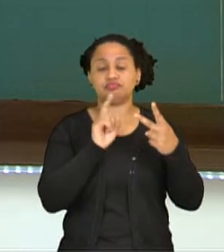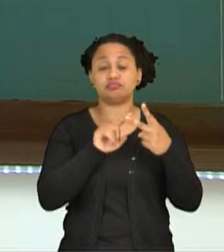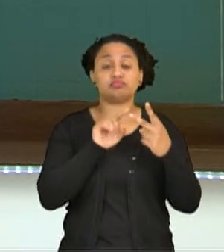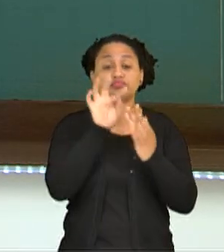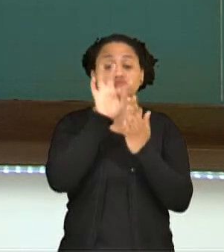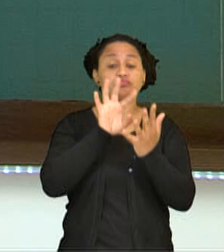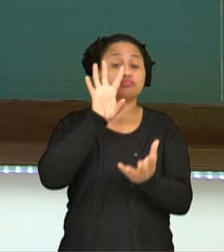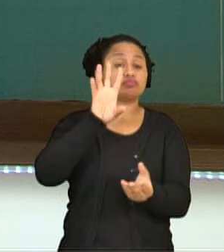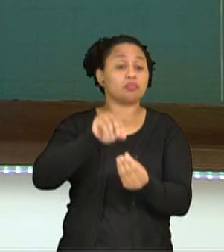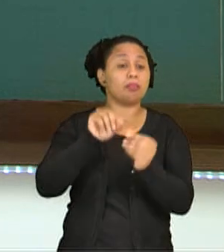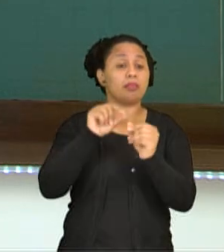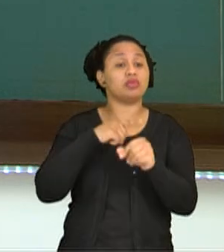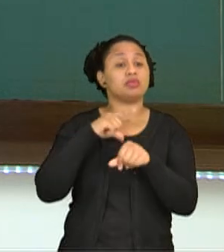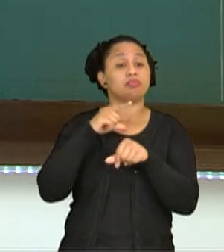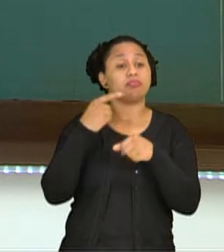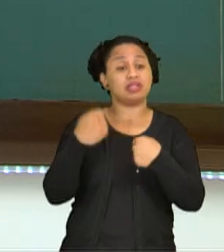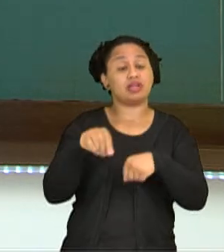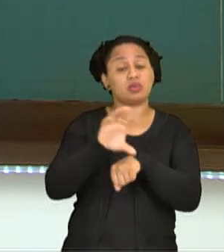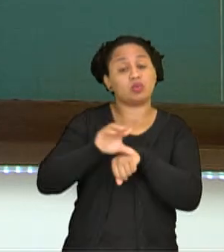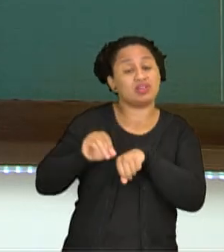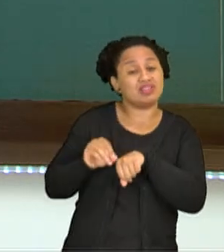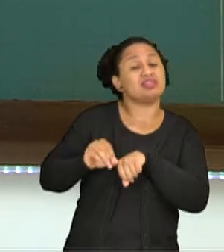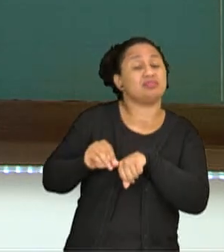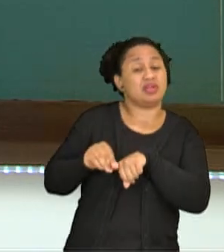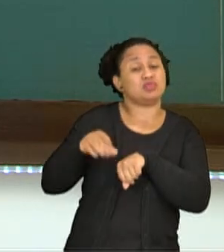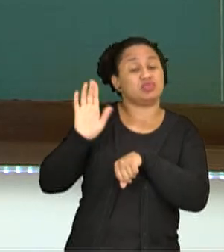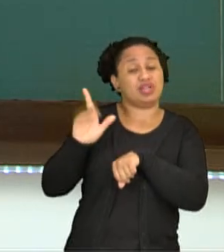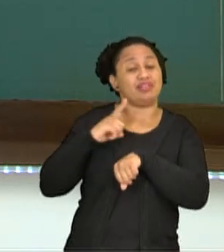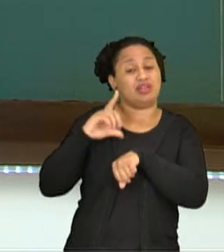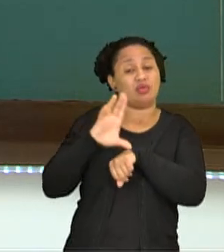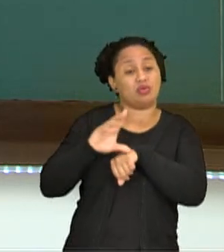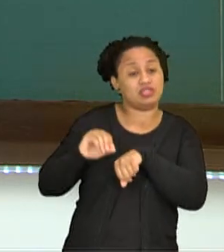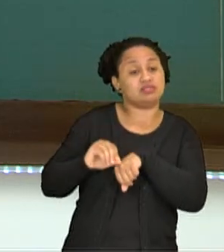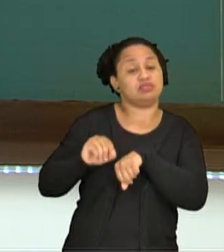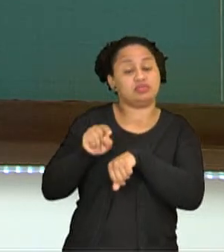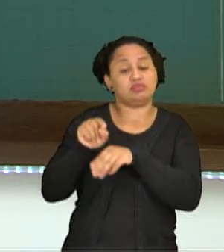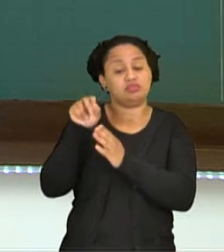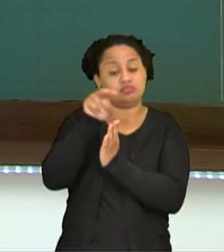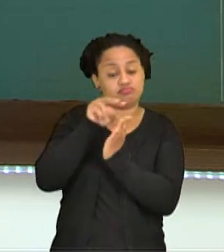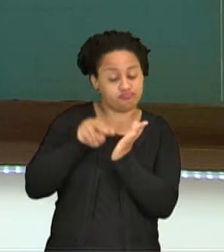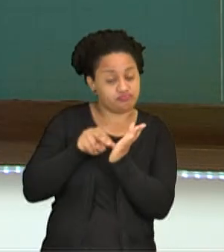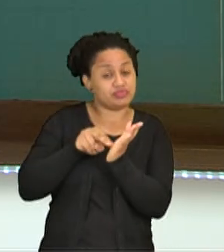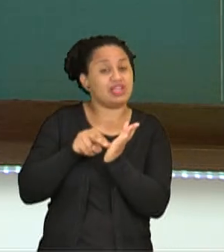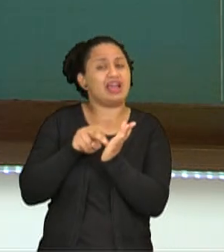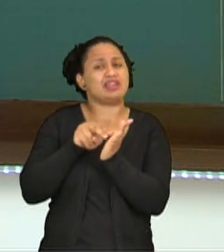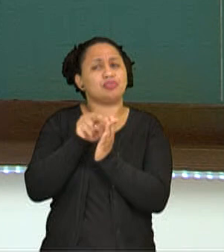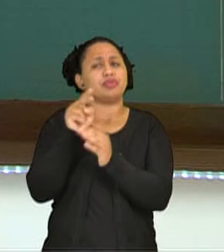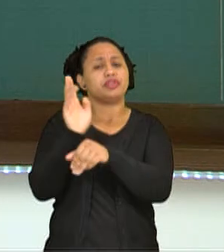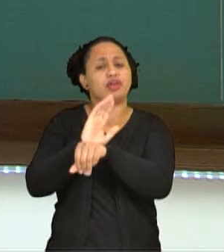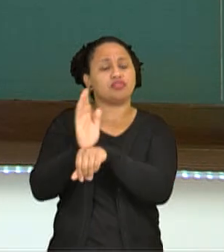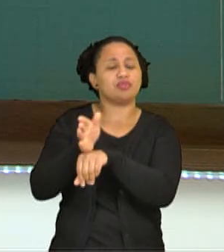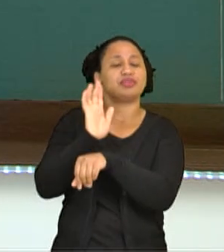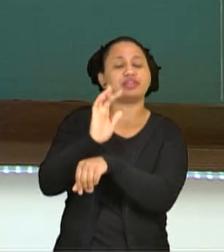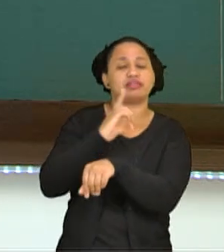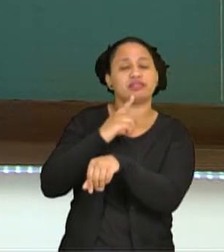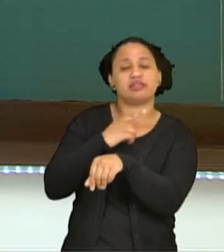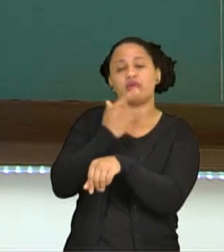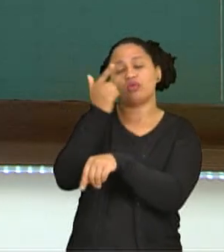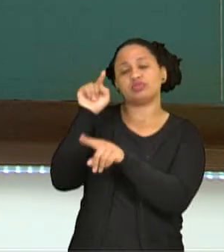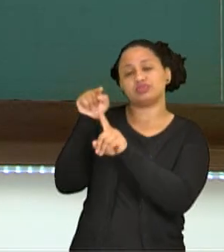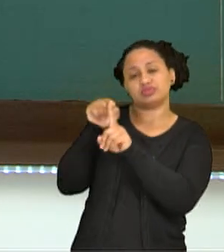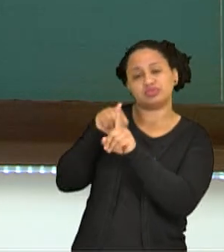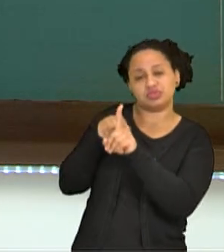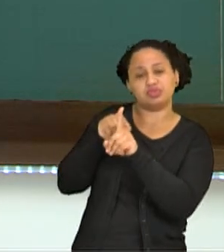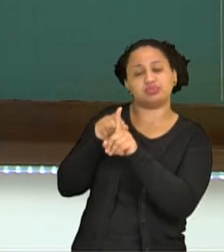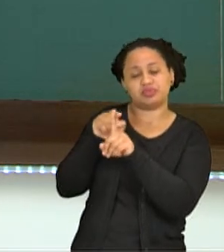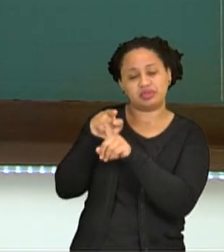exigir conhecimentos prévios do leitor. Então, se for um filme que tem outras versões anteriores ou versões que são aproveitadas, se você